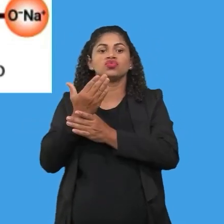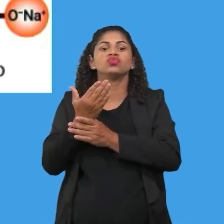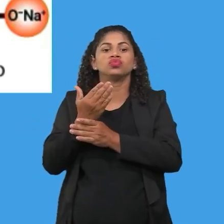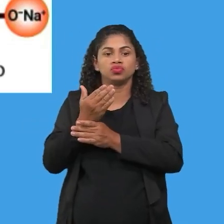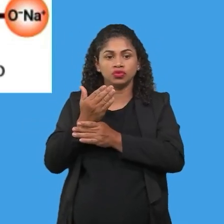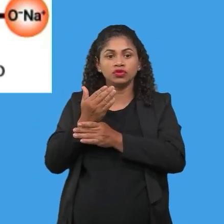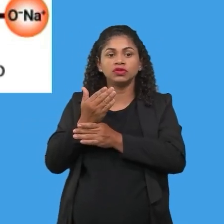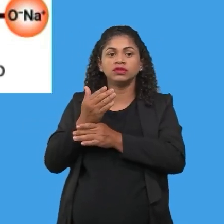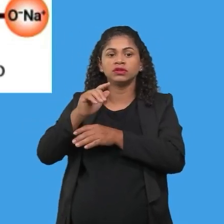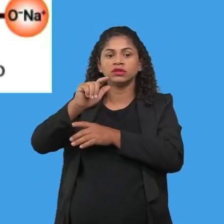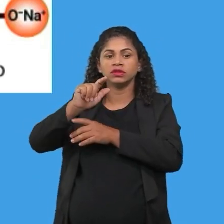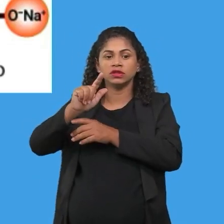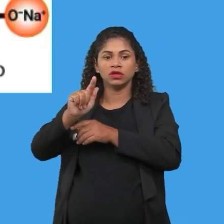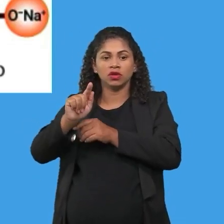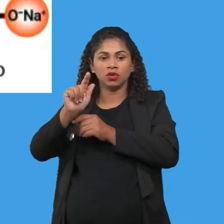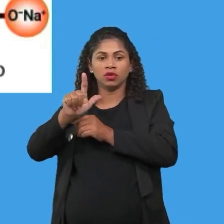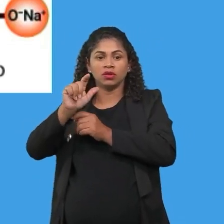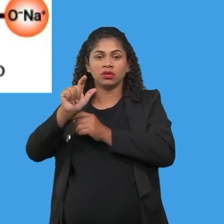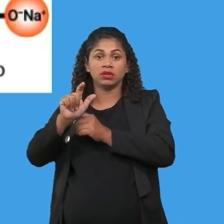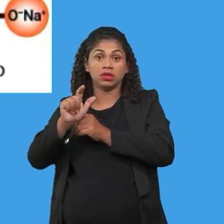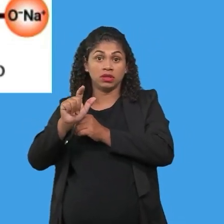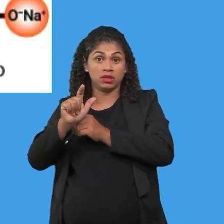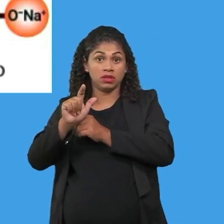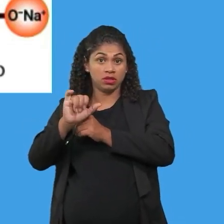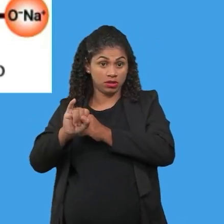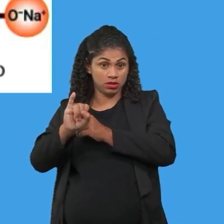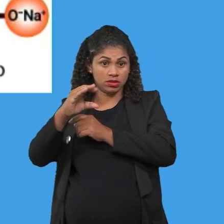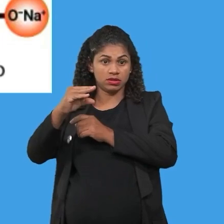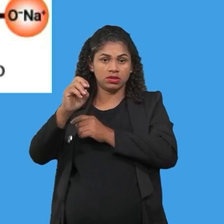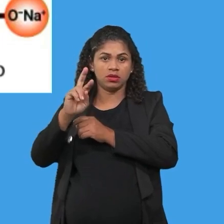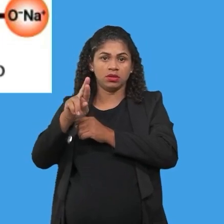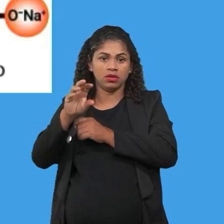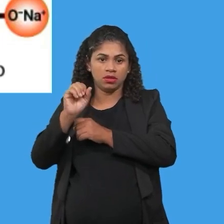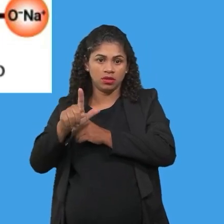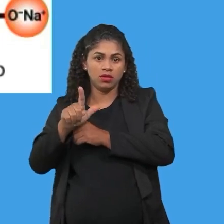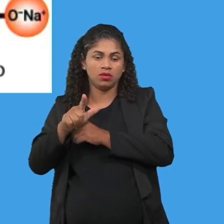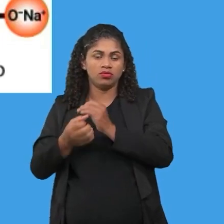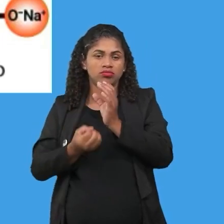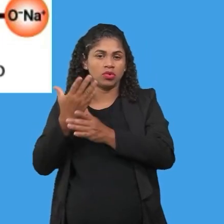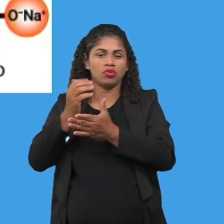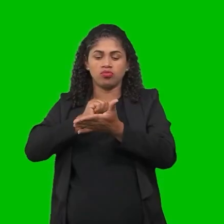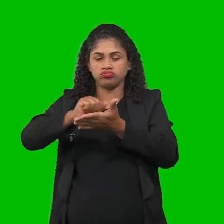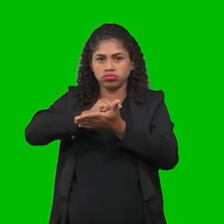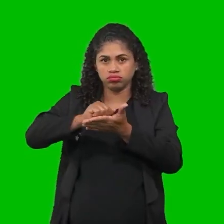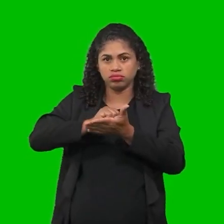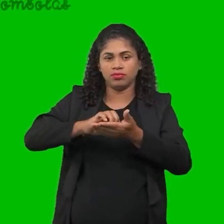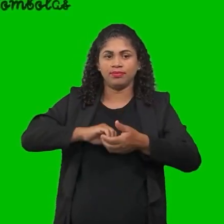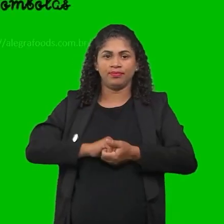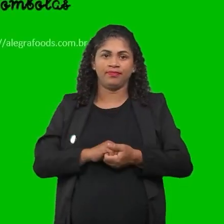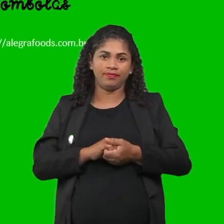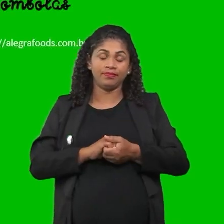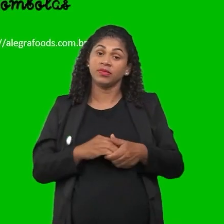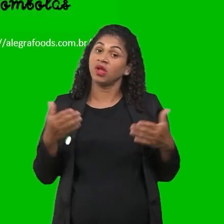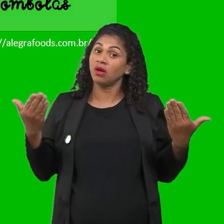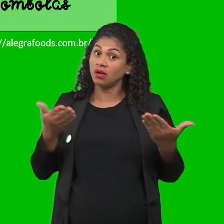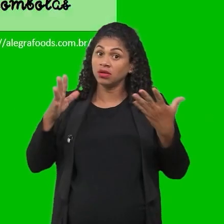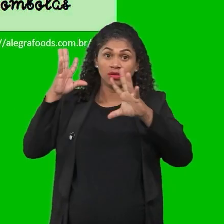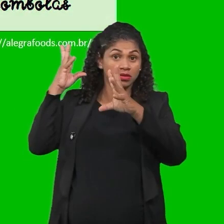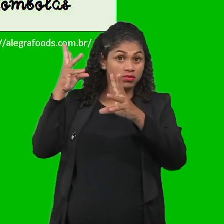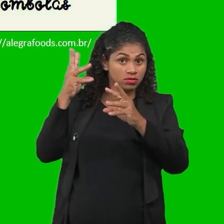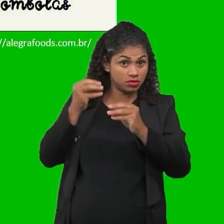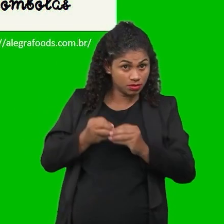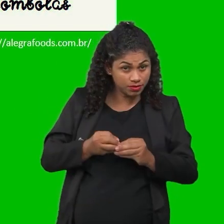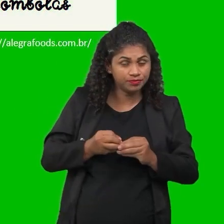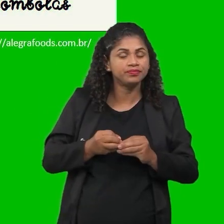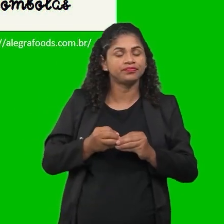o sabão, né? Então esse processo é o processo de saponificação. E agora a gente vai aqui entrar no